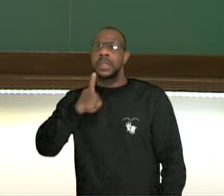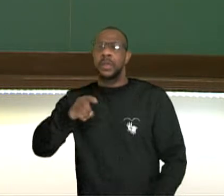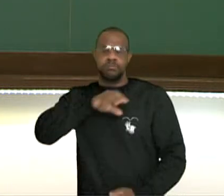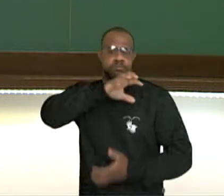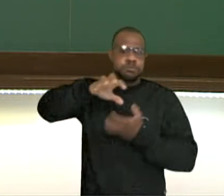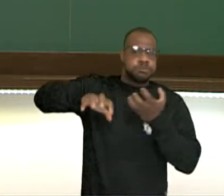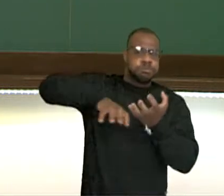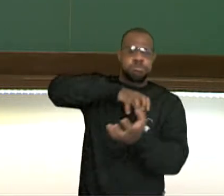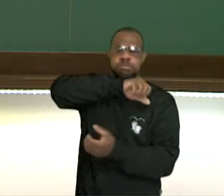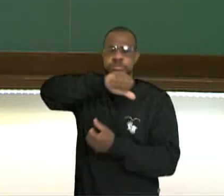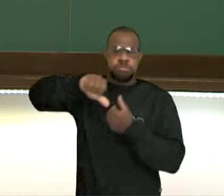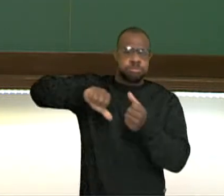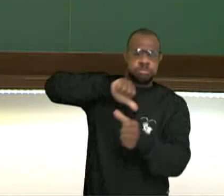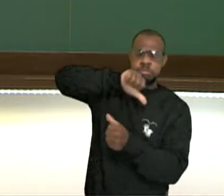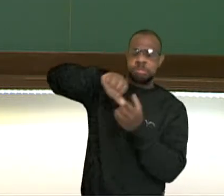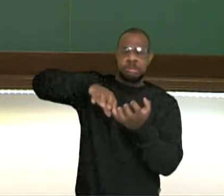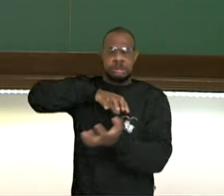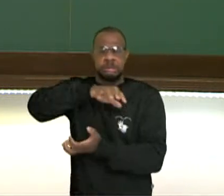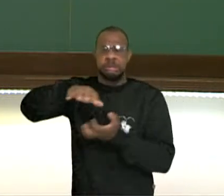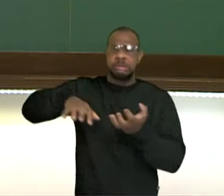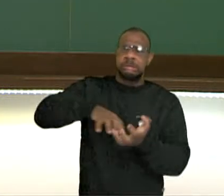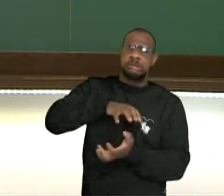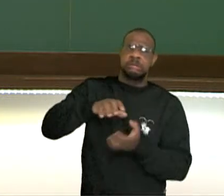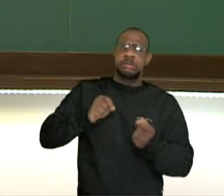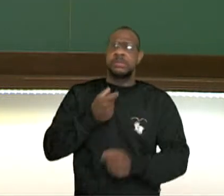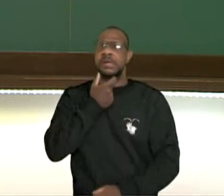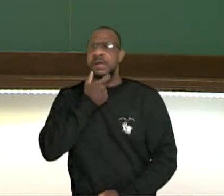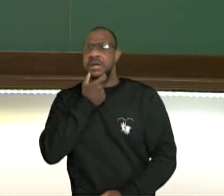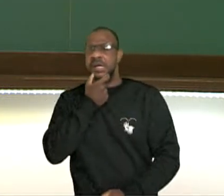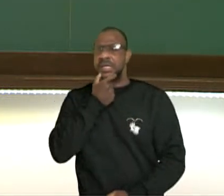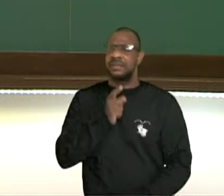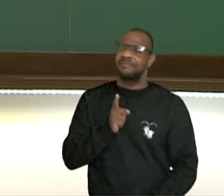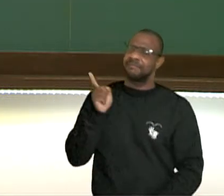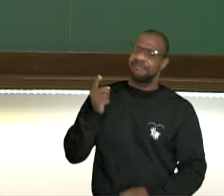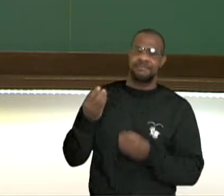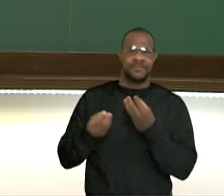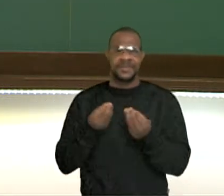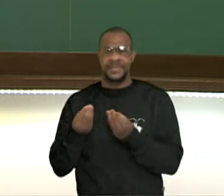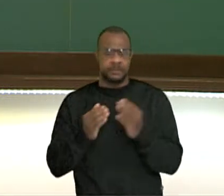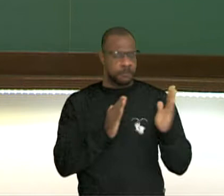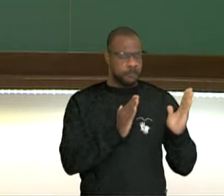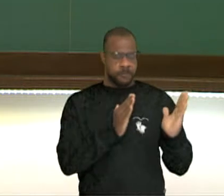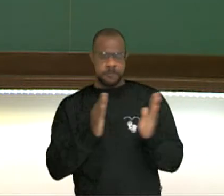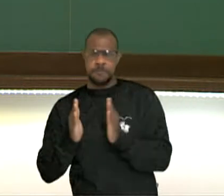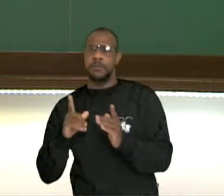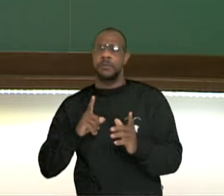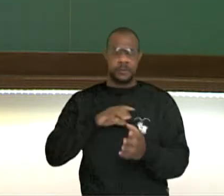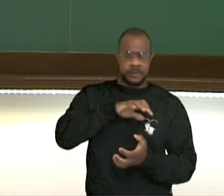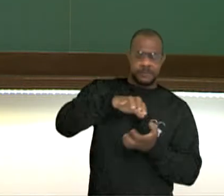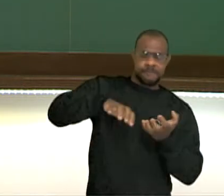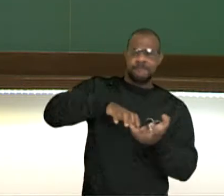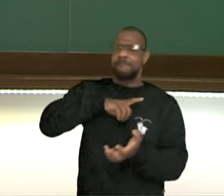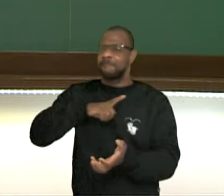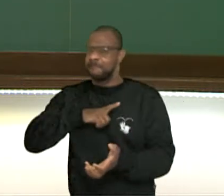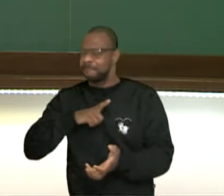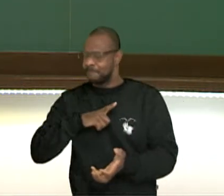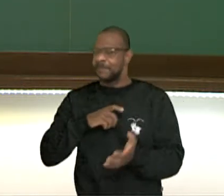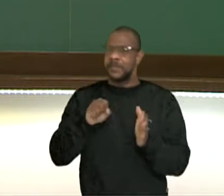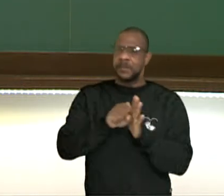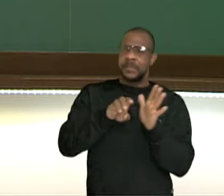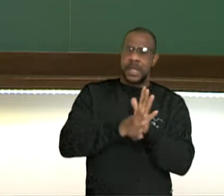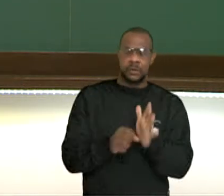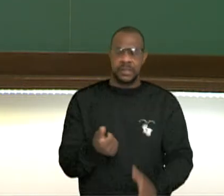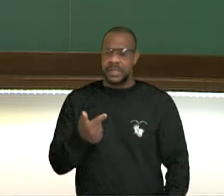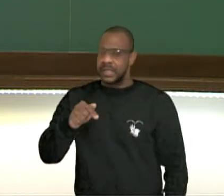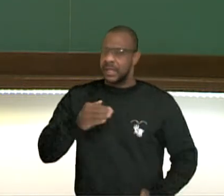Puritana e Revolução Gloriosa, né? Essa sequência de revoluções que a Inglaterra vive no século